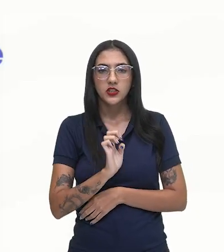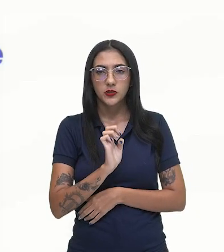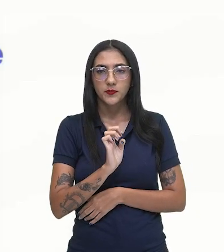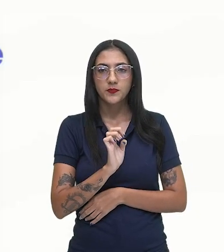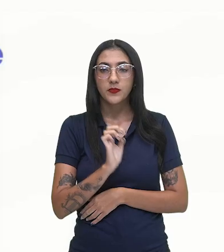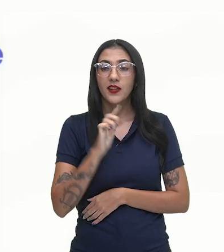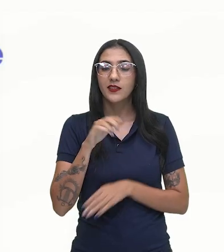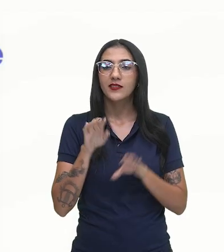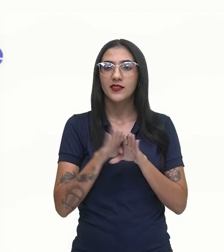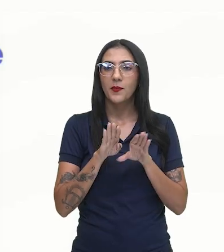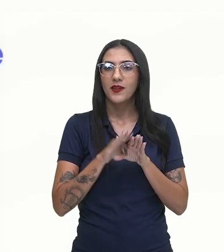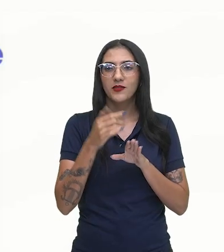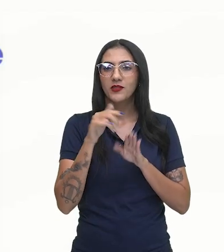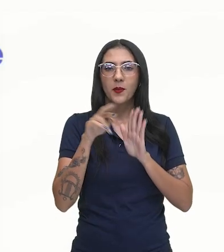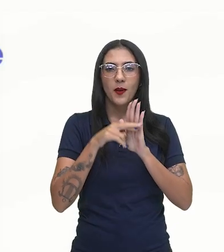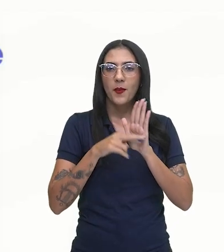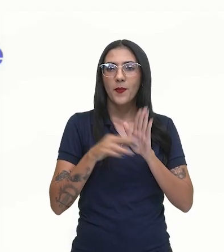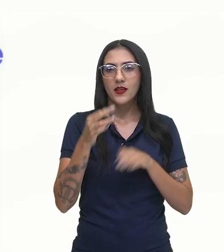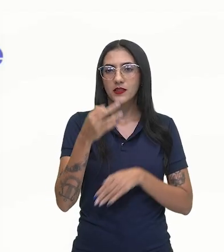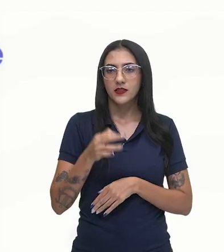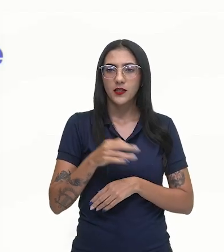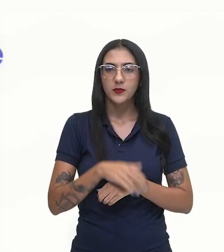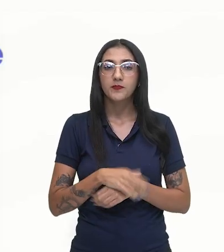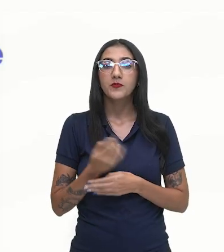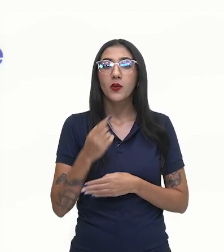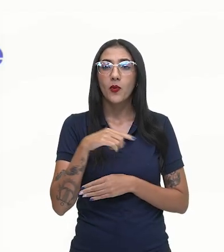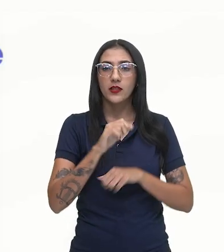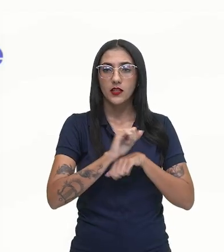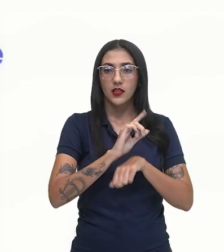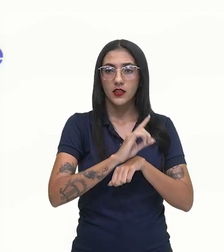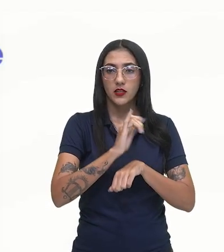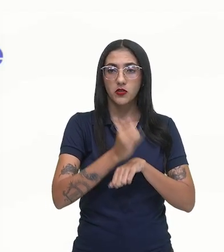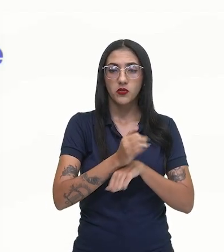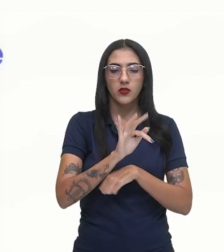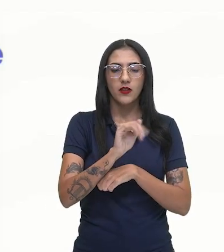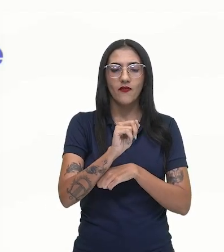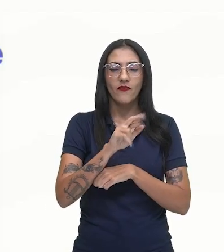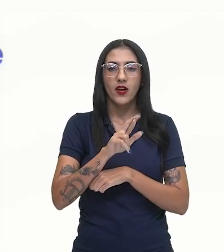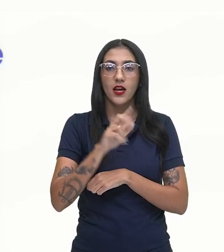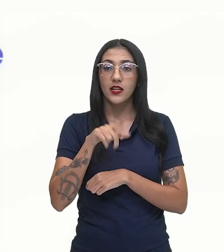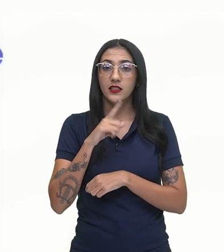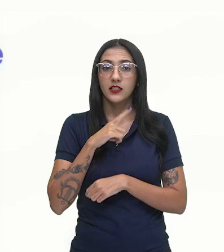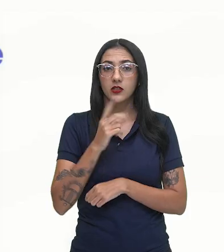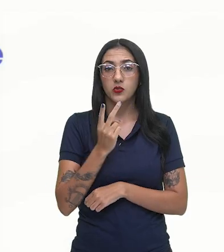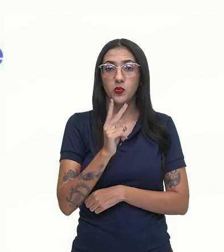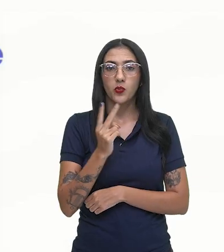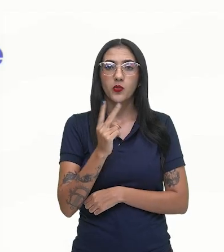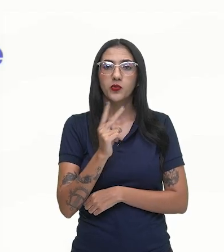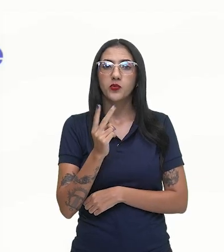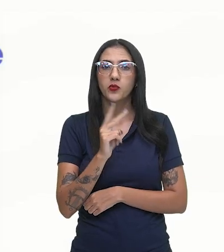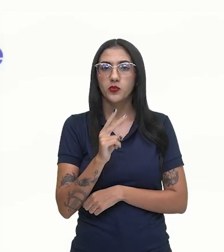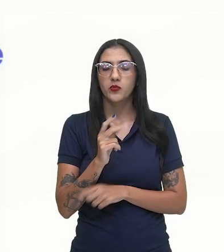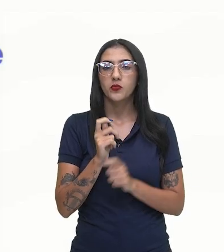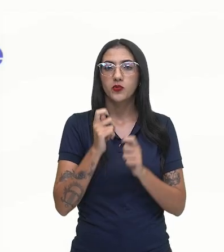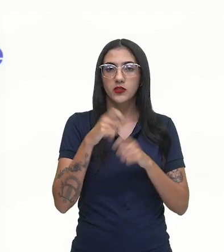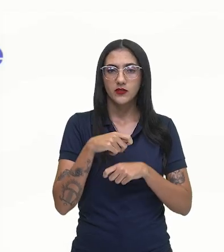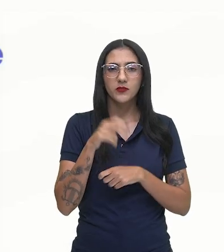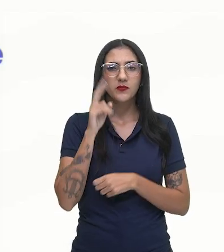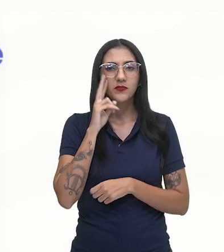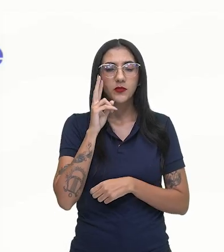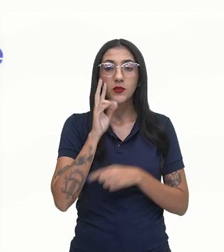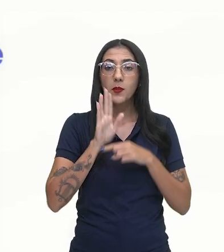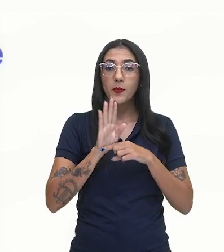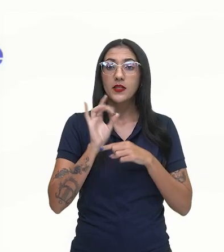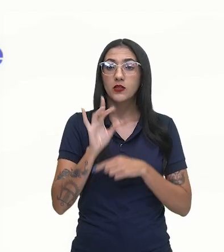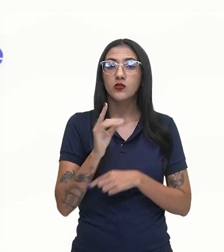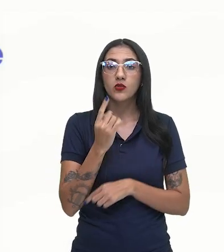é irregular. O adjetivo far, ele possui duas formas. Ele possui duas formas. Eu mostrando